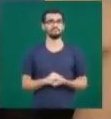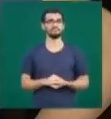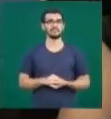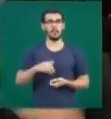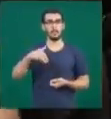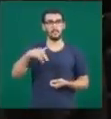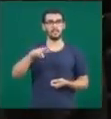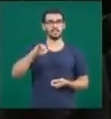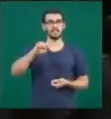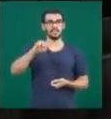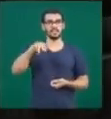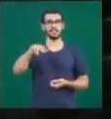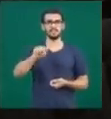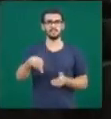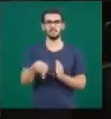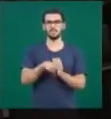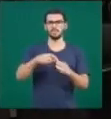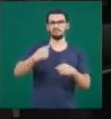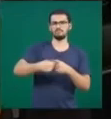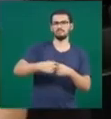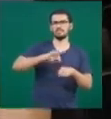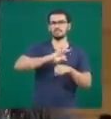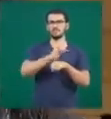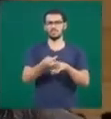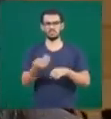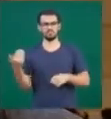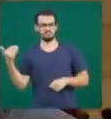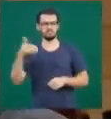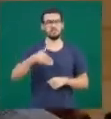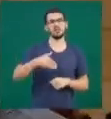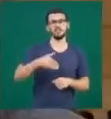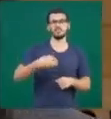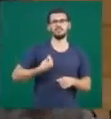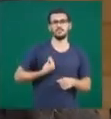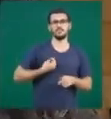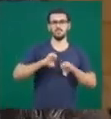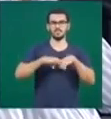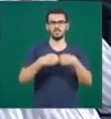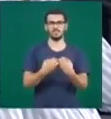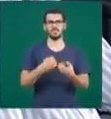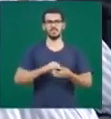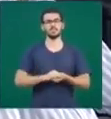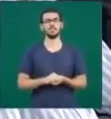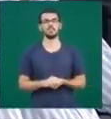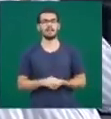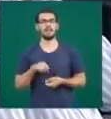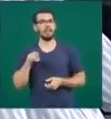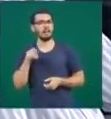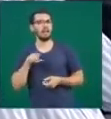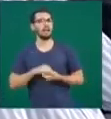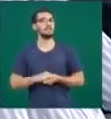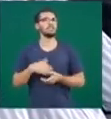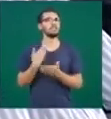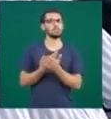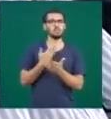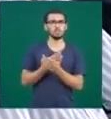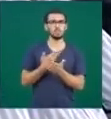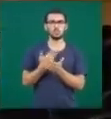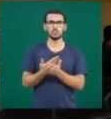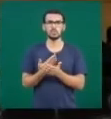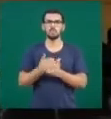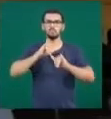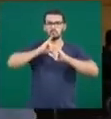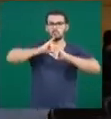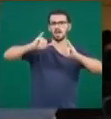de Frutal para participar do evento. A estudante cursa Publicidade e Propaganda na Universidade Estadual de Minas Gerais.